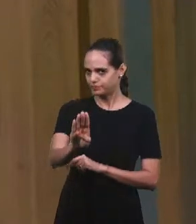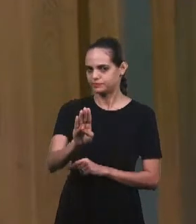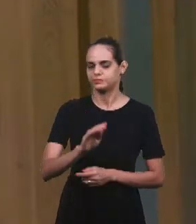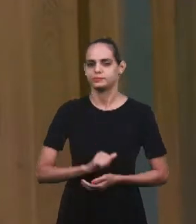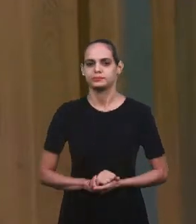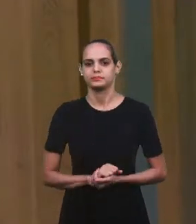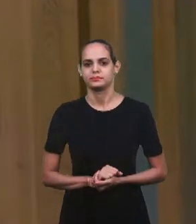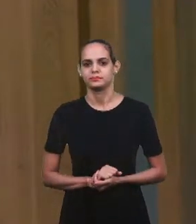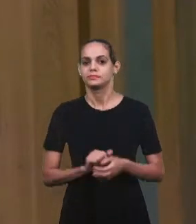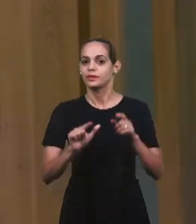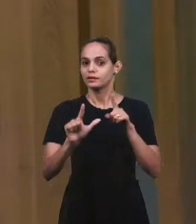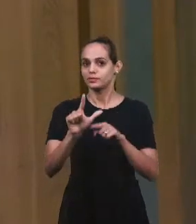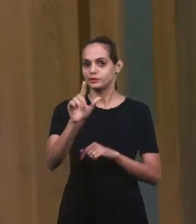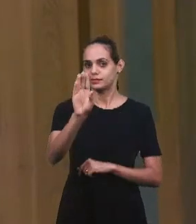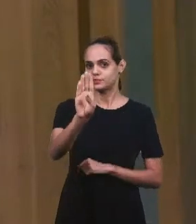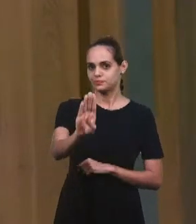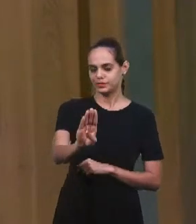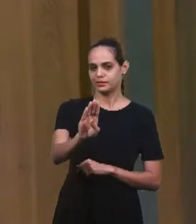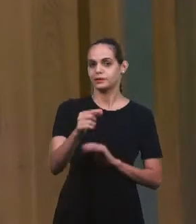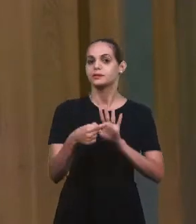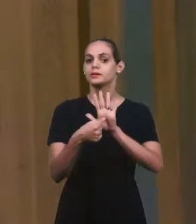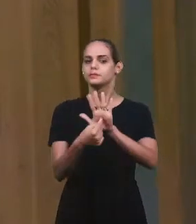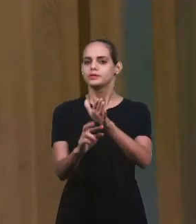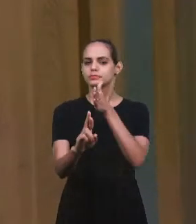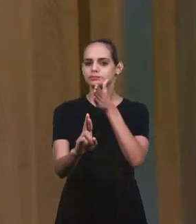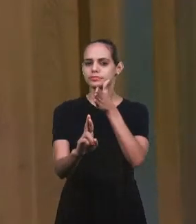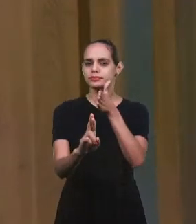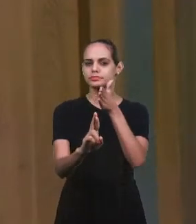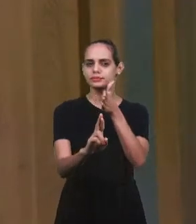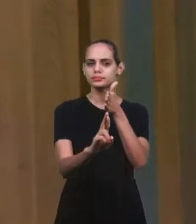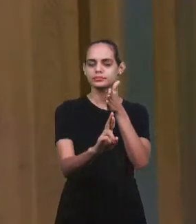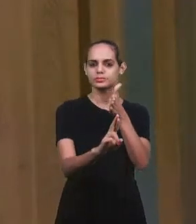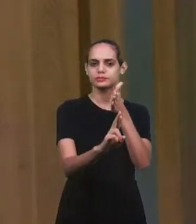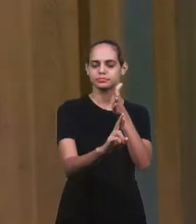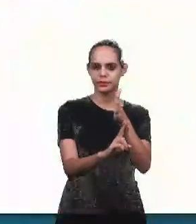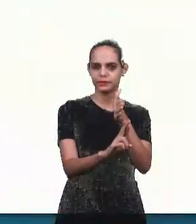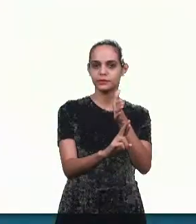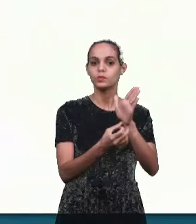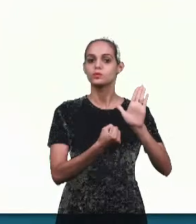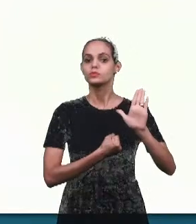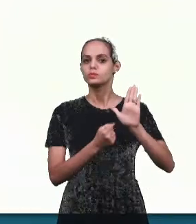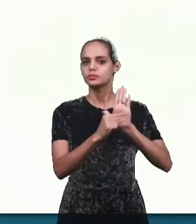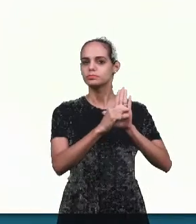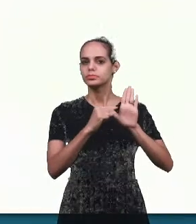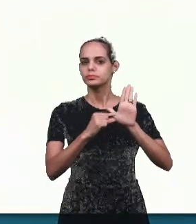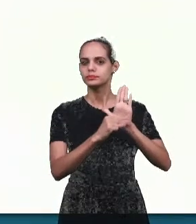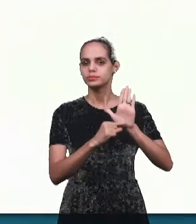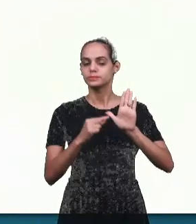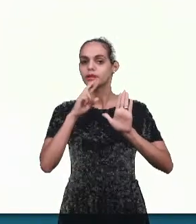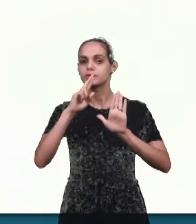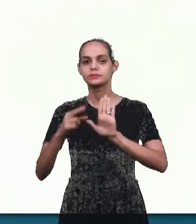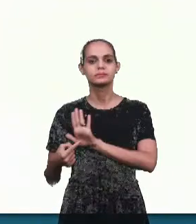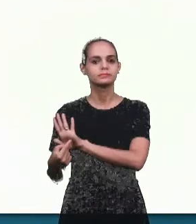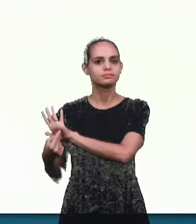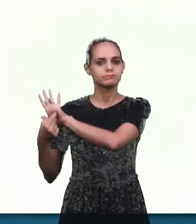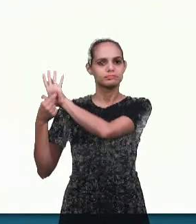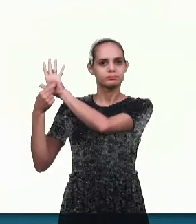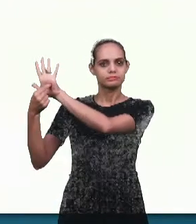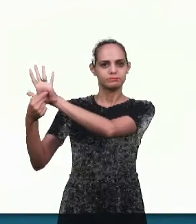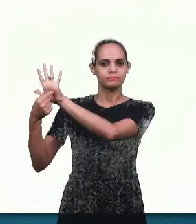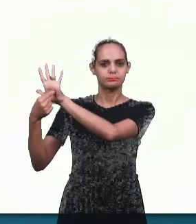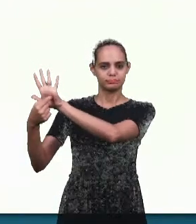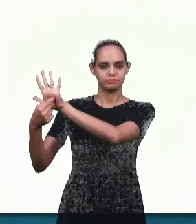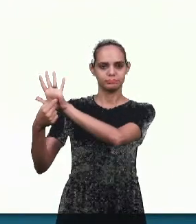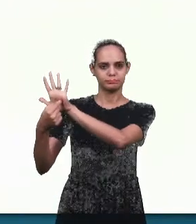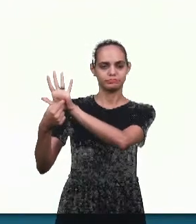letra B, quando ela fala das referências, mencionando o número dos versículos. Então a resposta está aqui. A referência ao seu